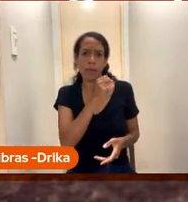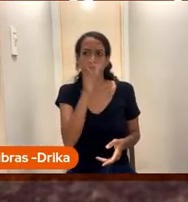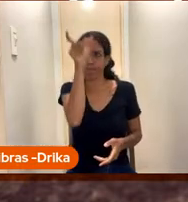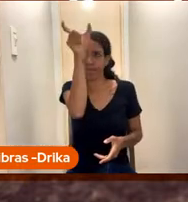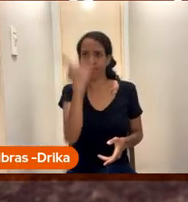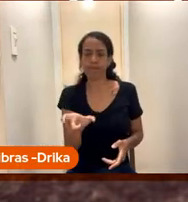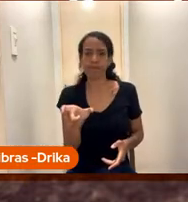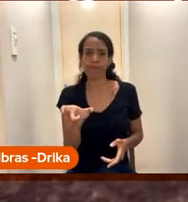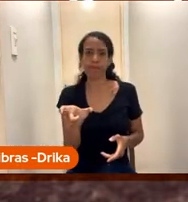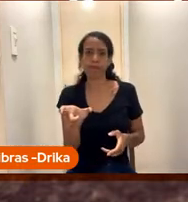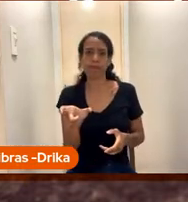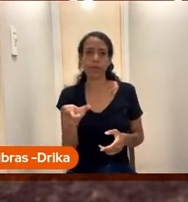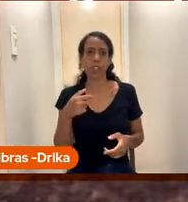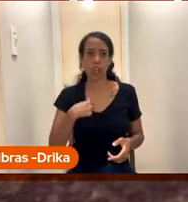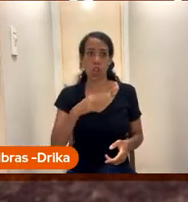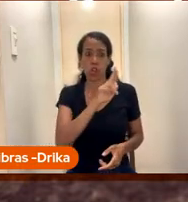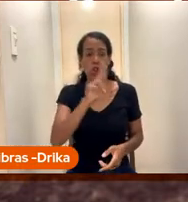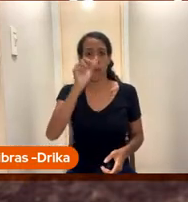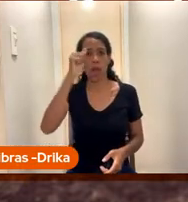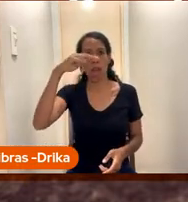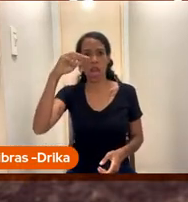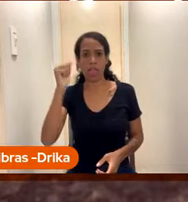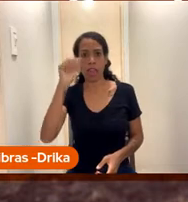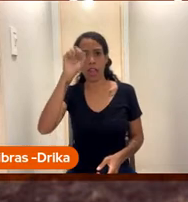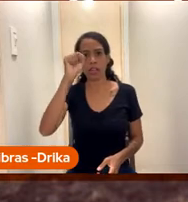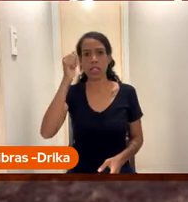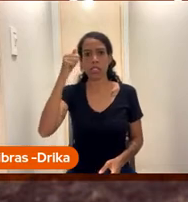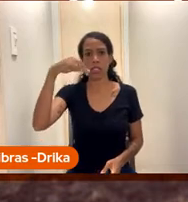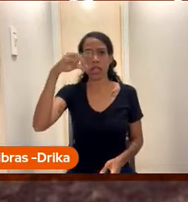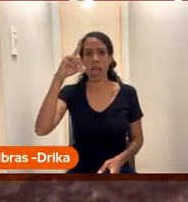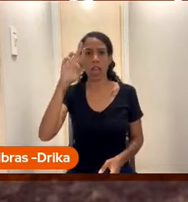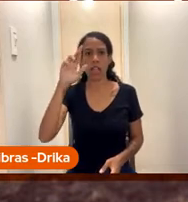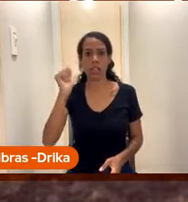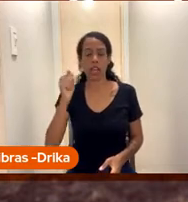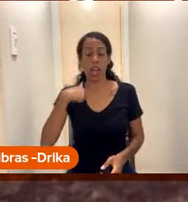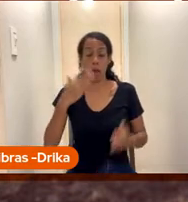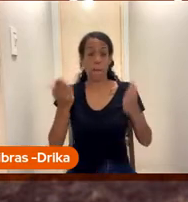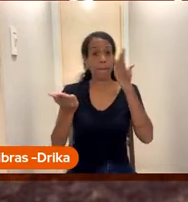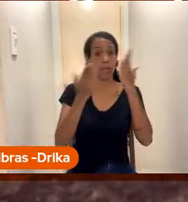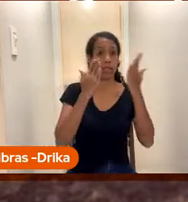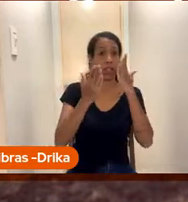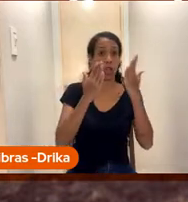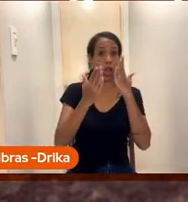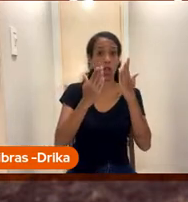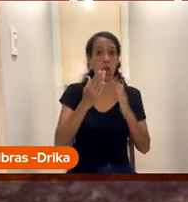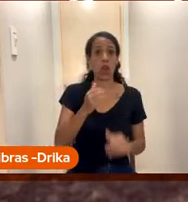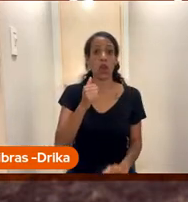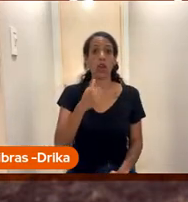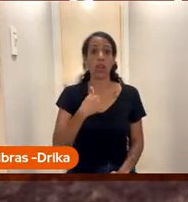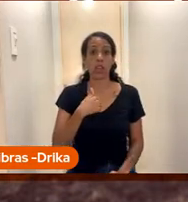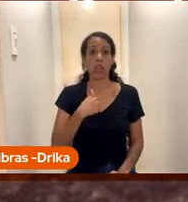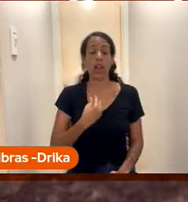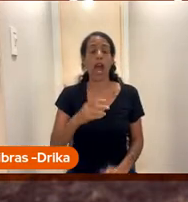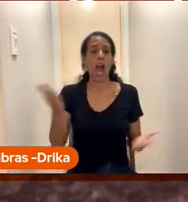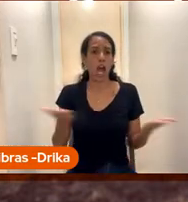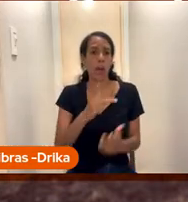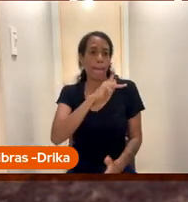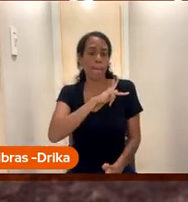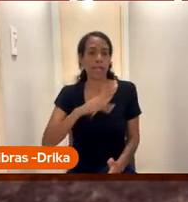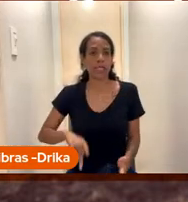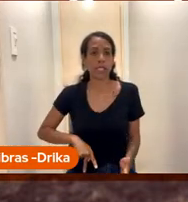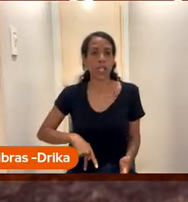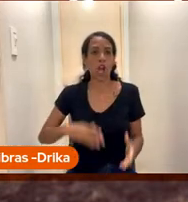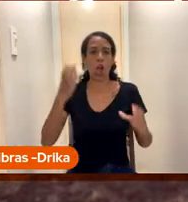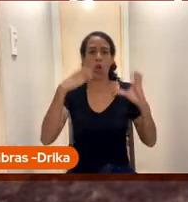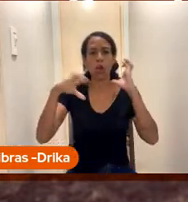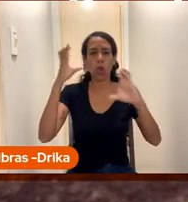autodescrição. Eu sou Ana Sandra Fernandes, sou psicóloga, estou presidente do Conselho Federal